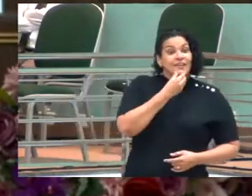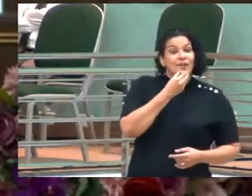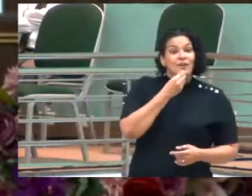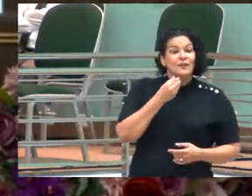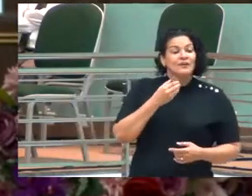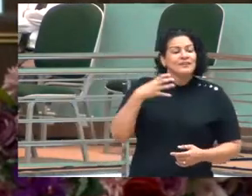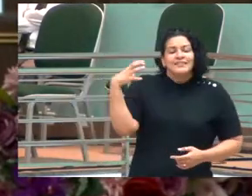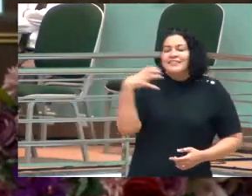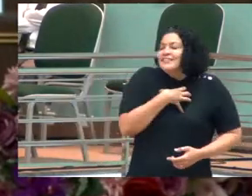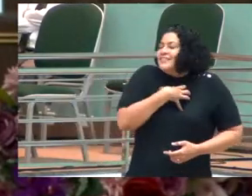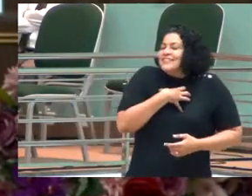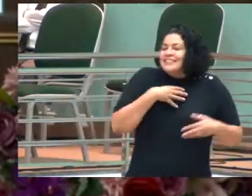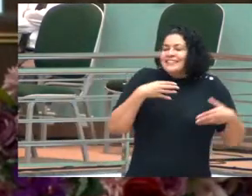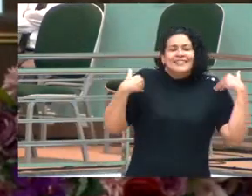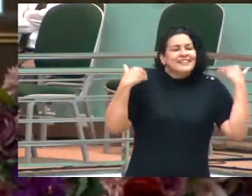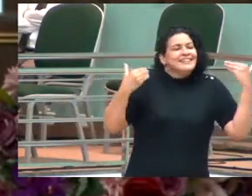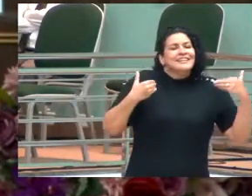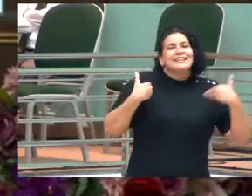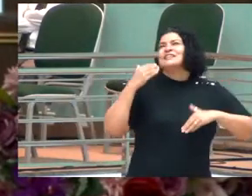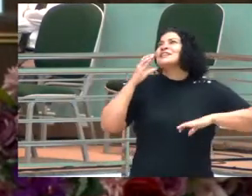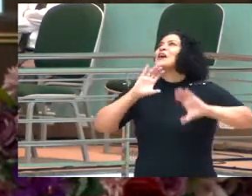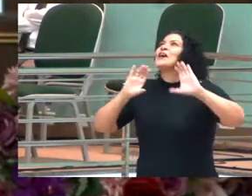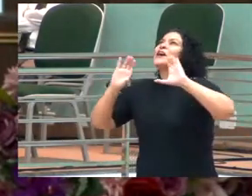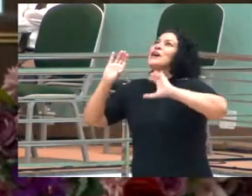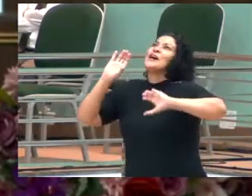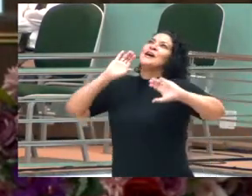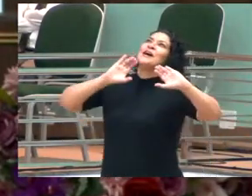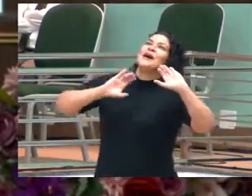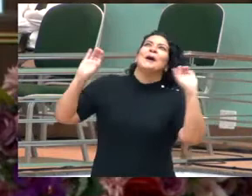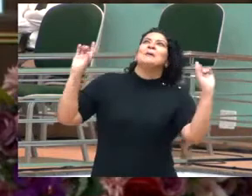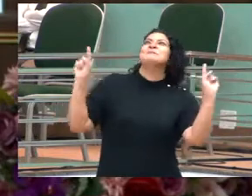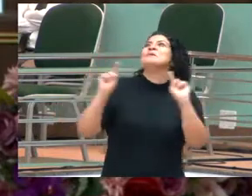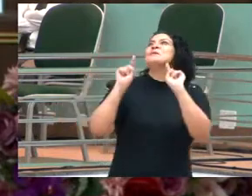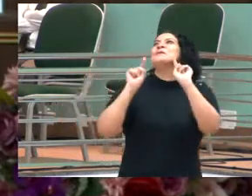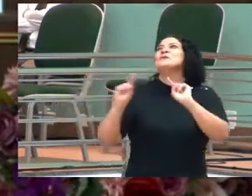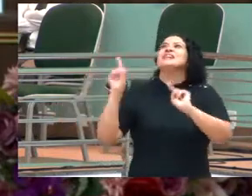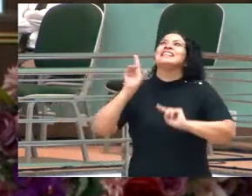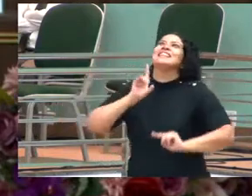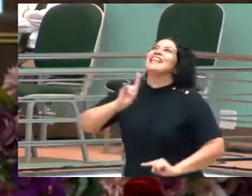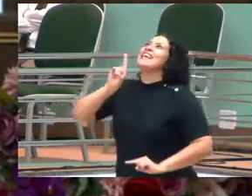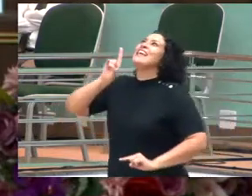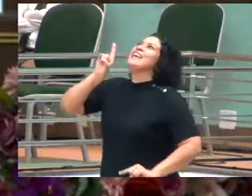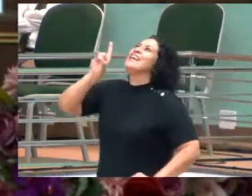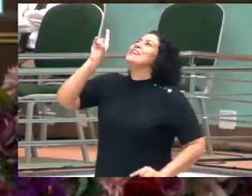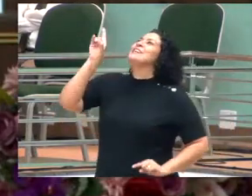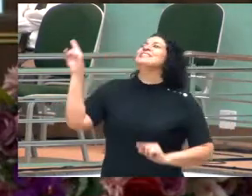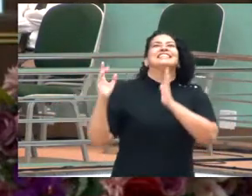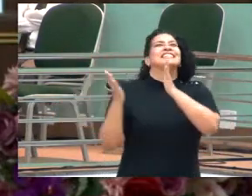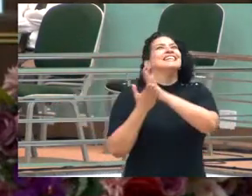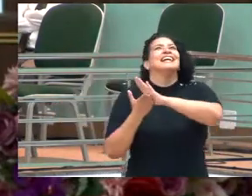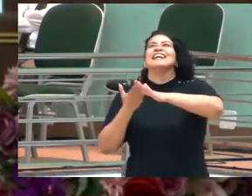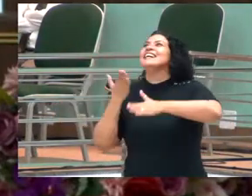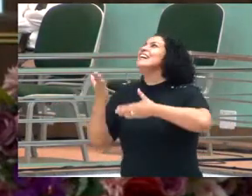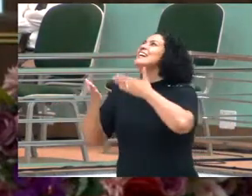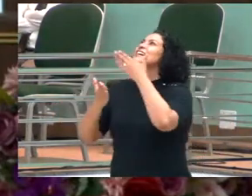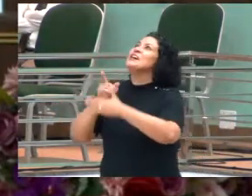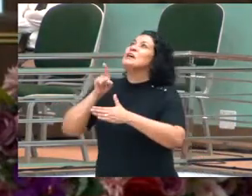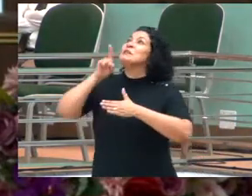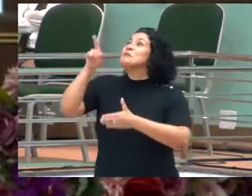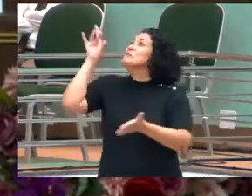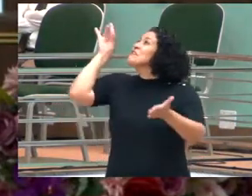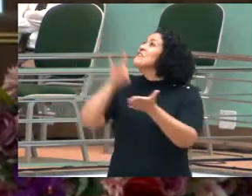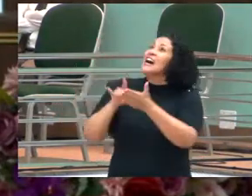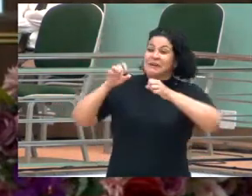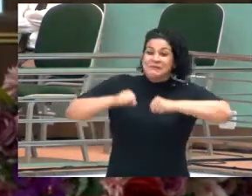Ele louvou a Deus, porque ele viu o extraordinário acontecendo na sua vida. Deus é